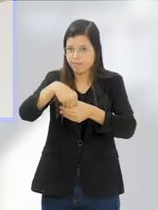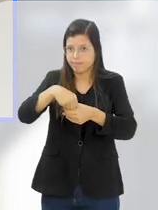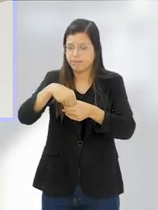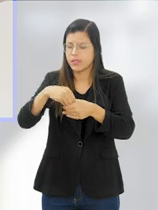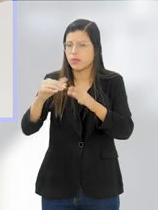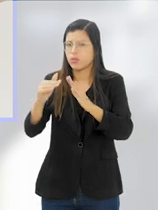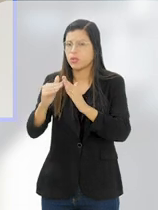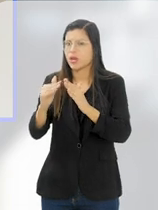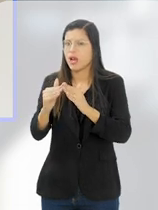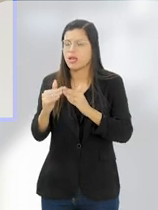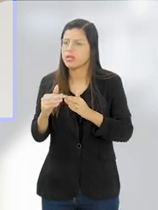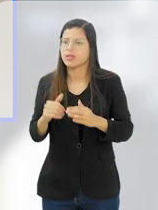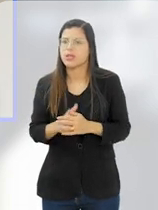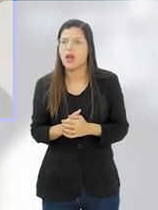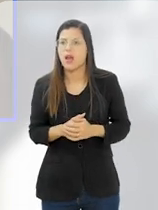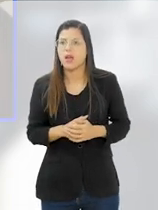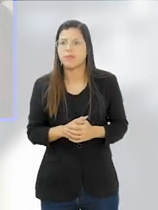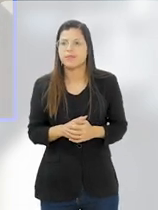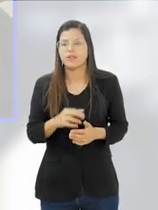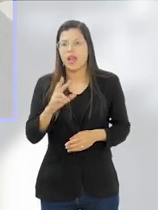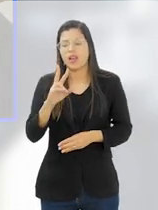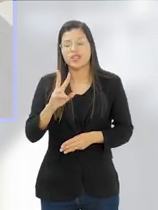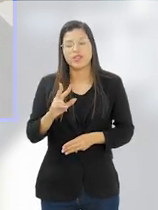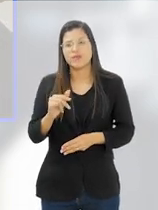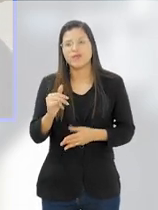vai enfrentando esse tipo